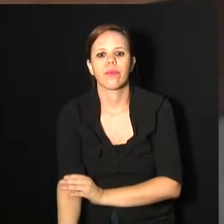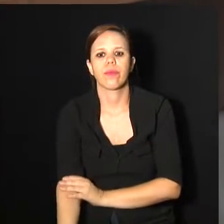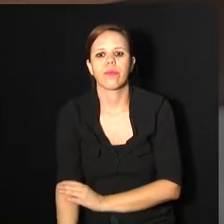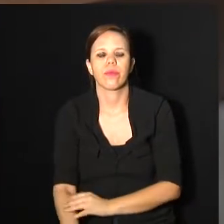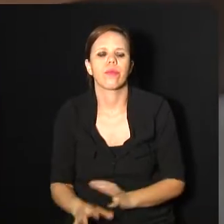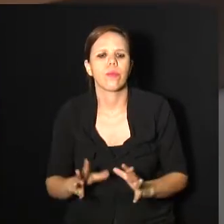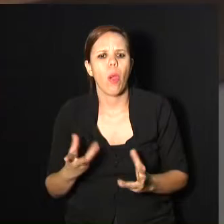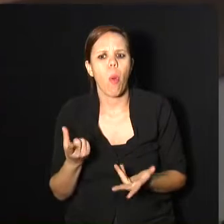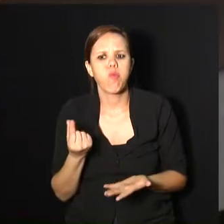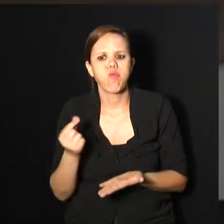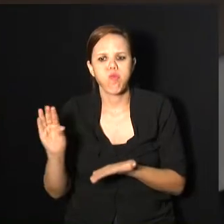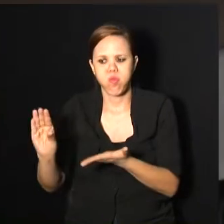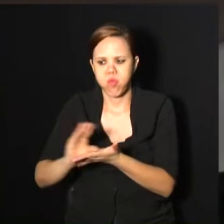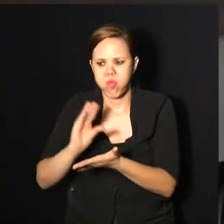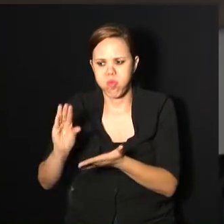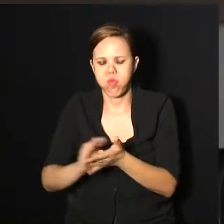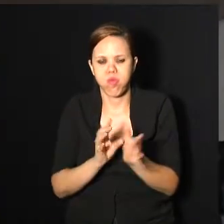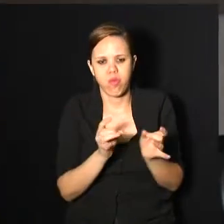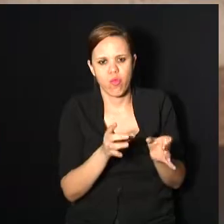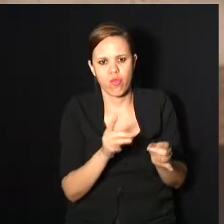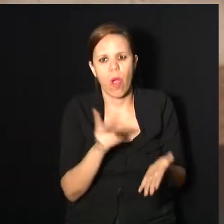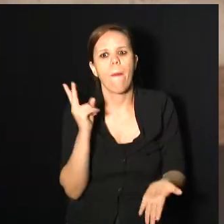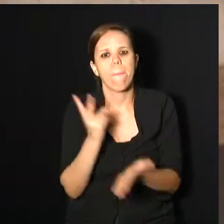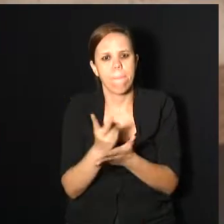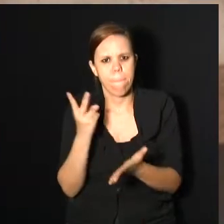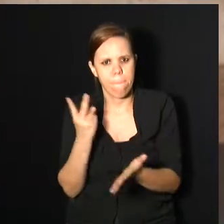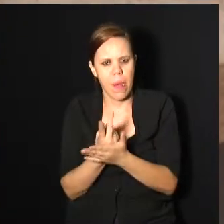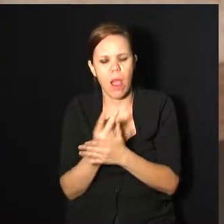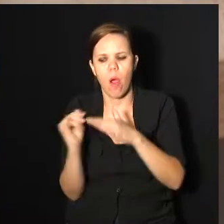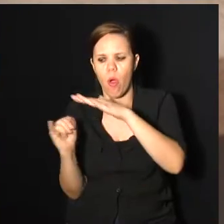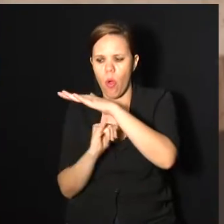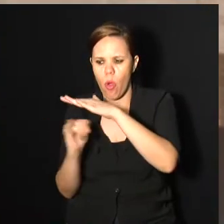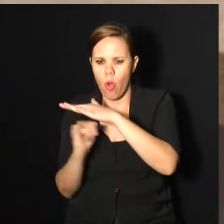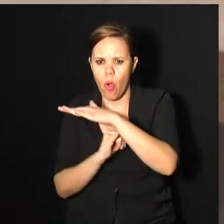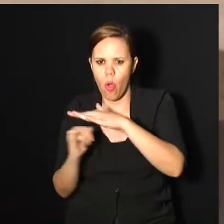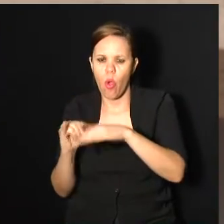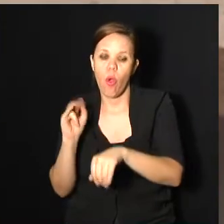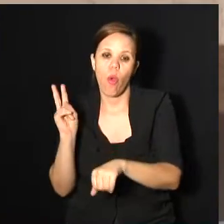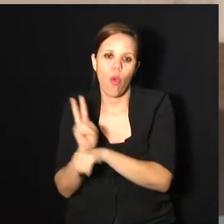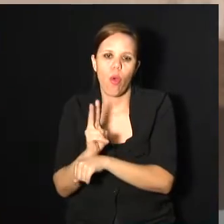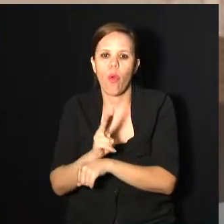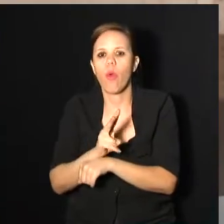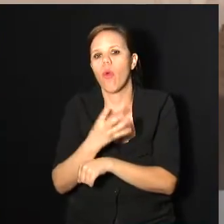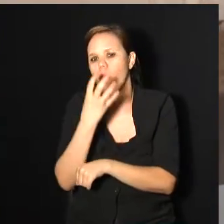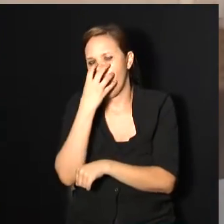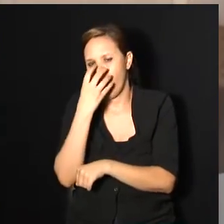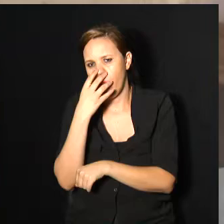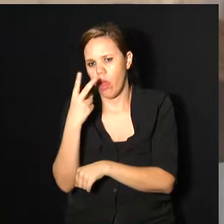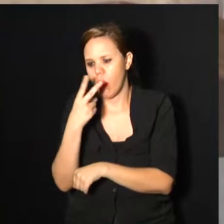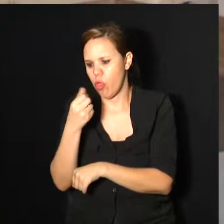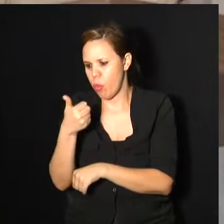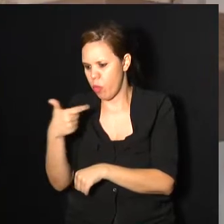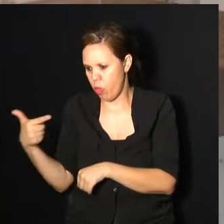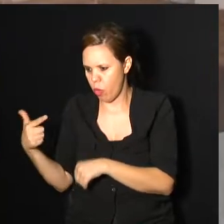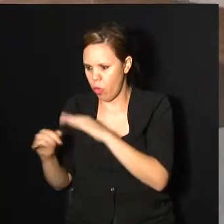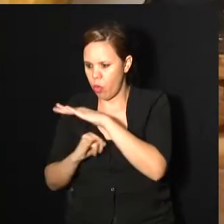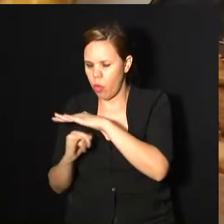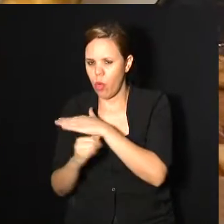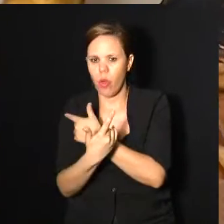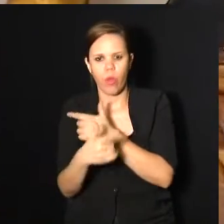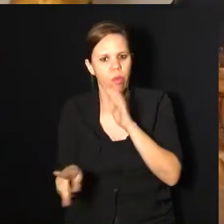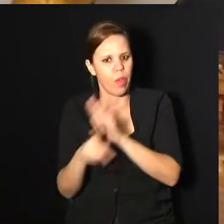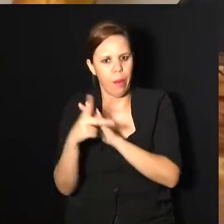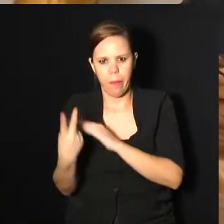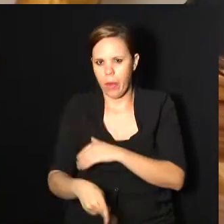Todo o dinheiro arrecadado no bazar ajuda a manter a Operacão Resgate, que existe desde 2012. A ONG não tem sede